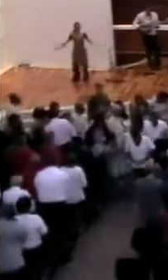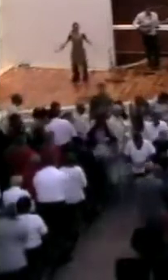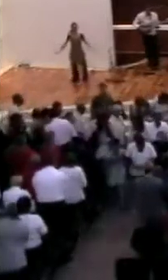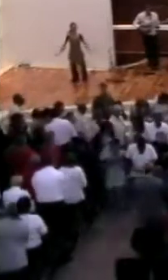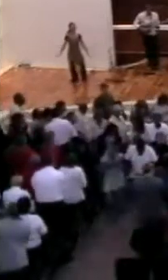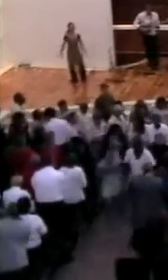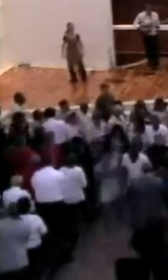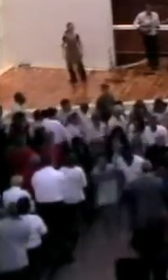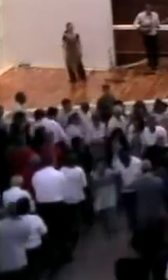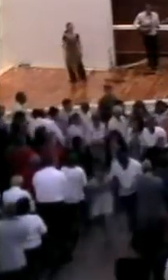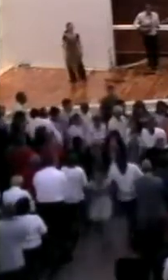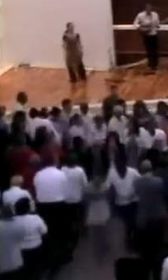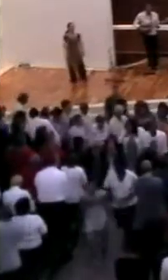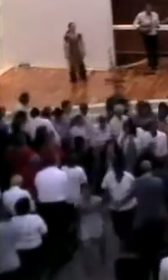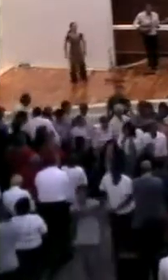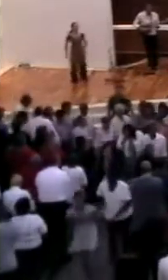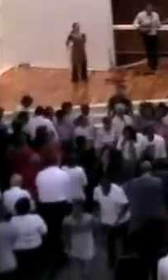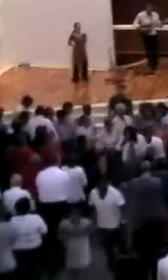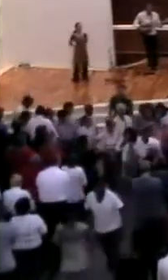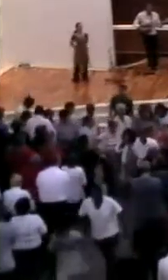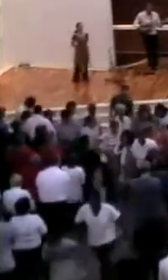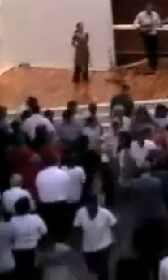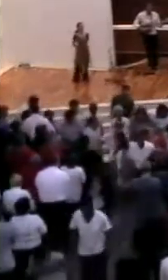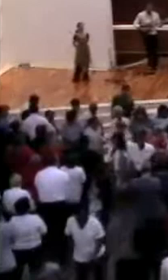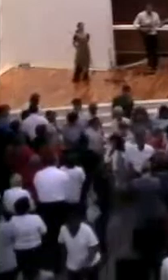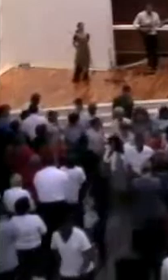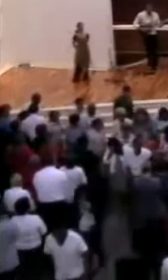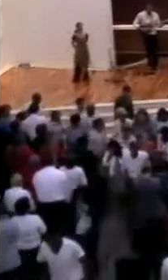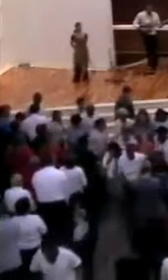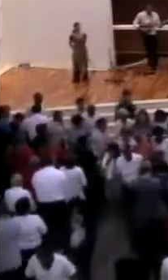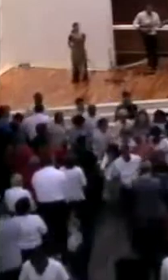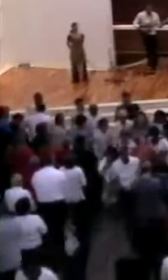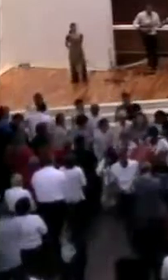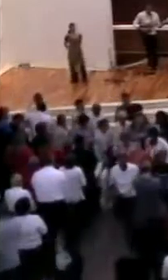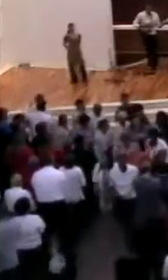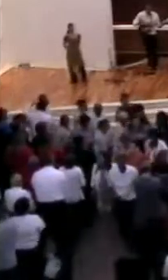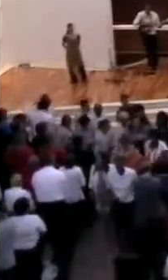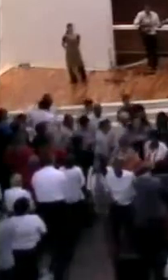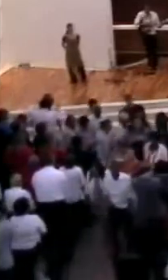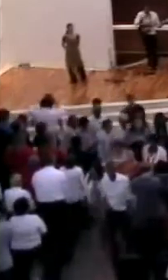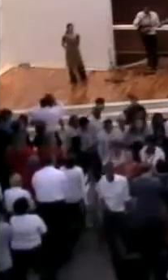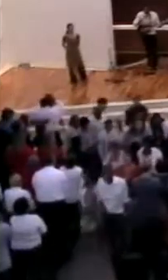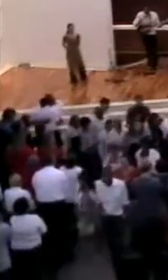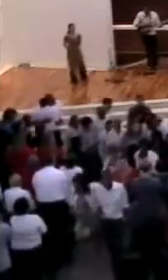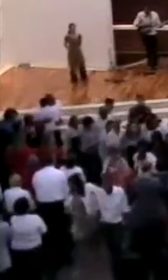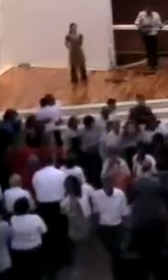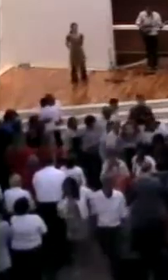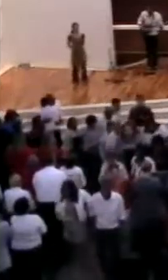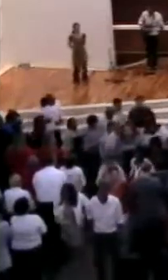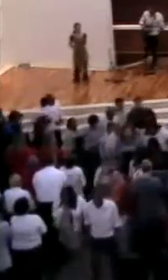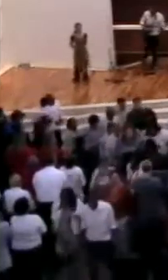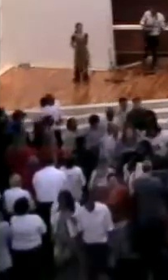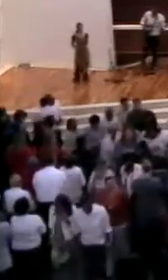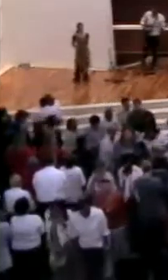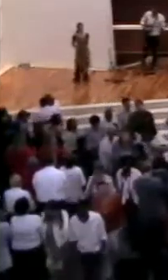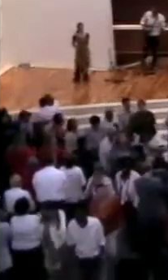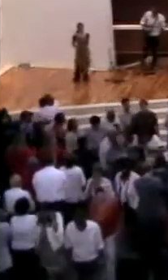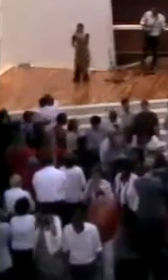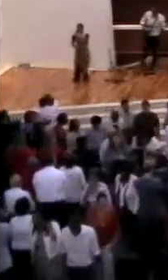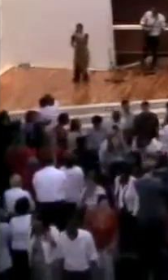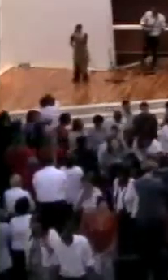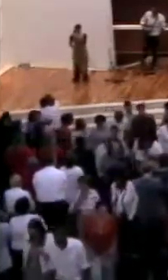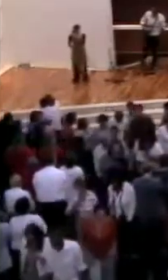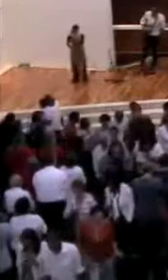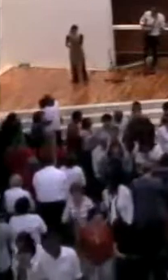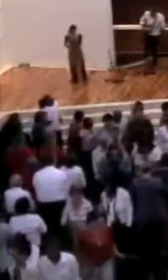Irmão, nós temos alguns minutos. E eu quero passar para você o que Deus falou no meu coração